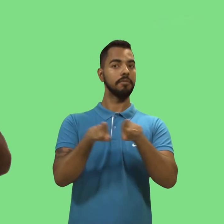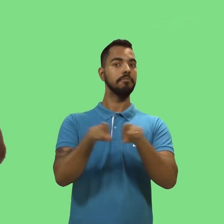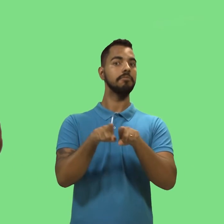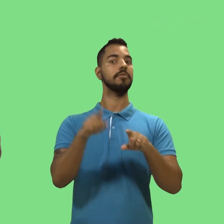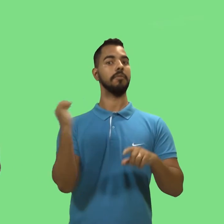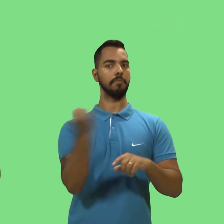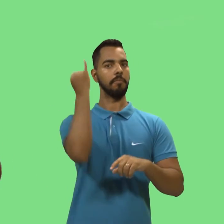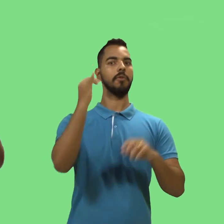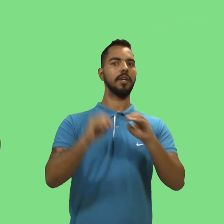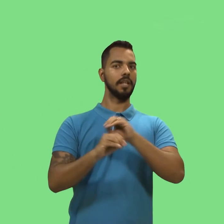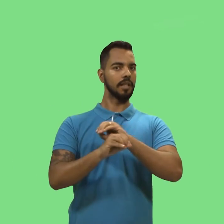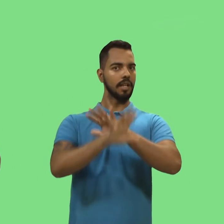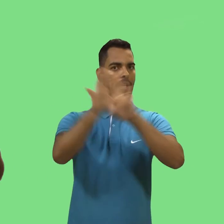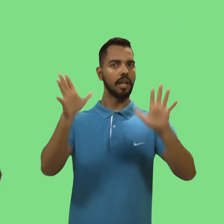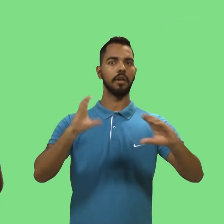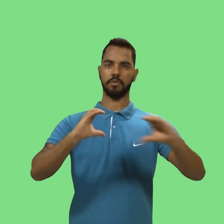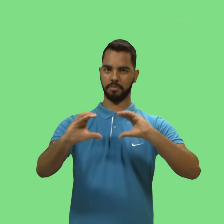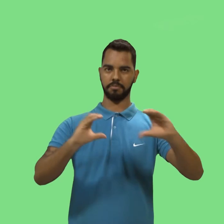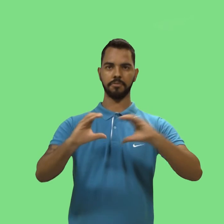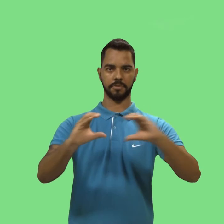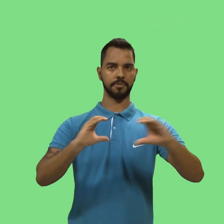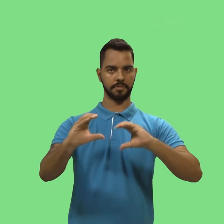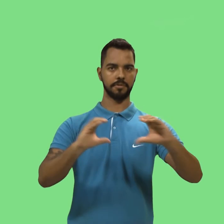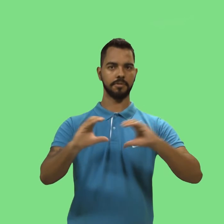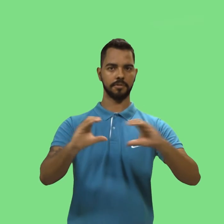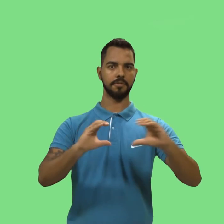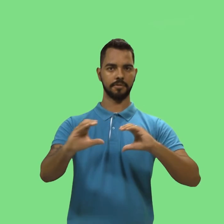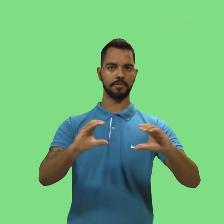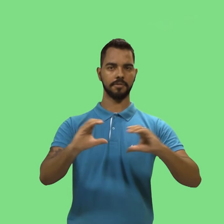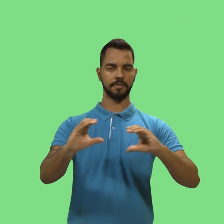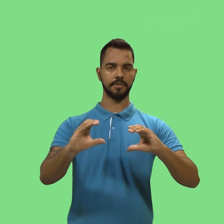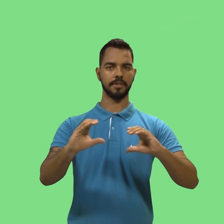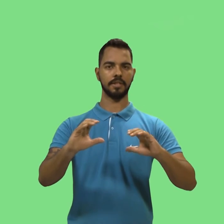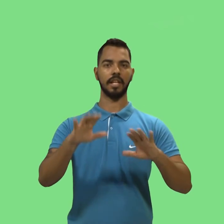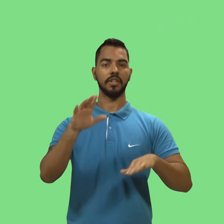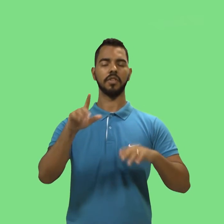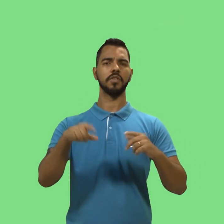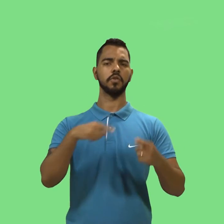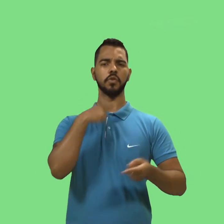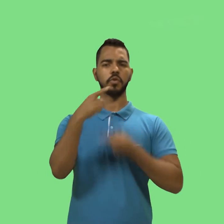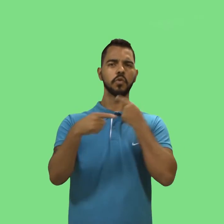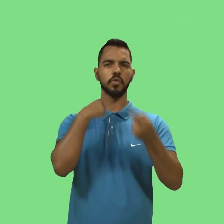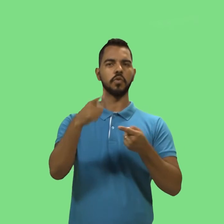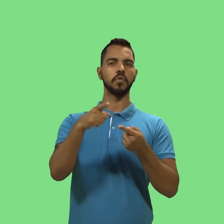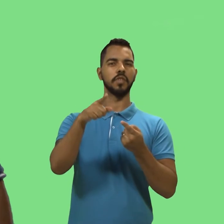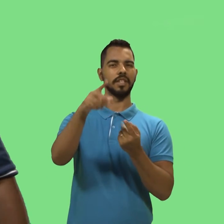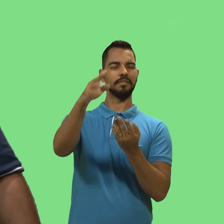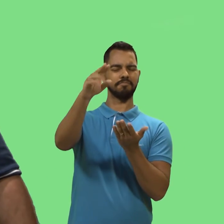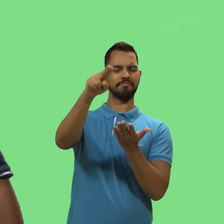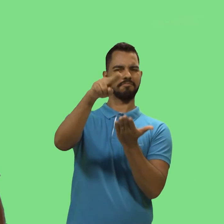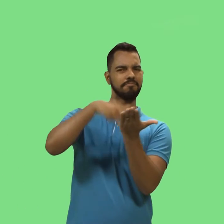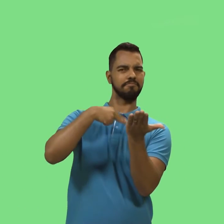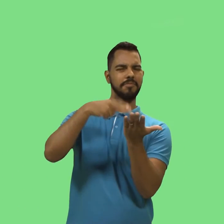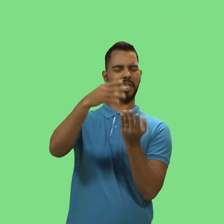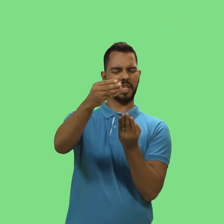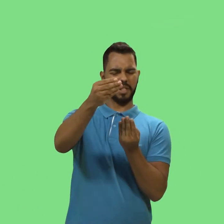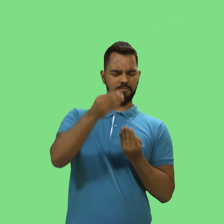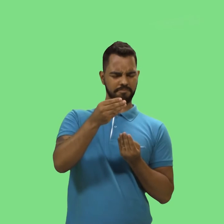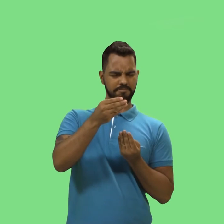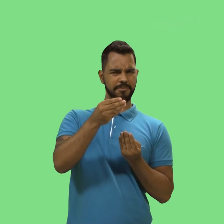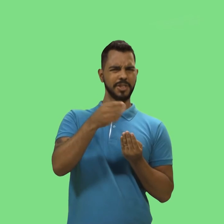se podem esclarecer as dúvidas de imediato. Além da perda de tempo, pode haver como